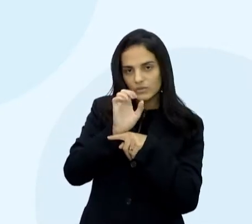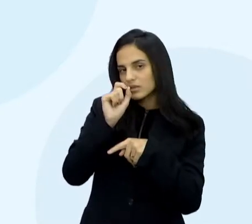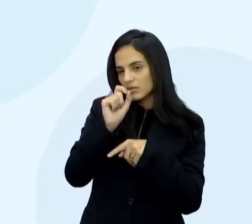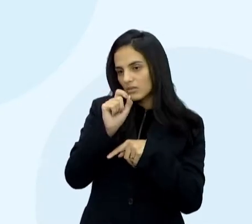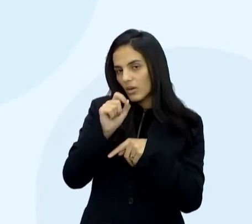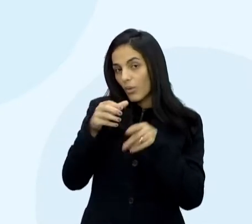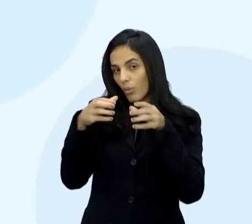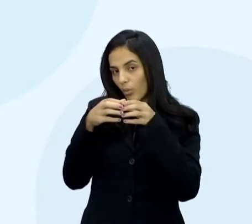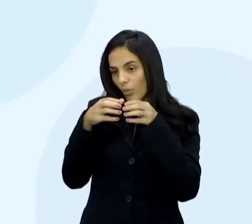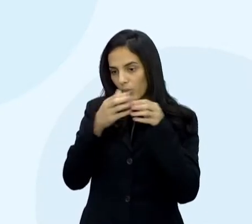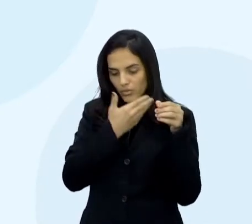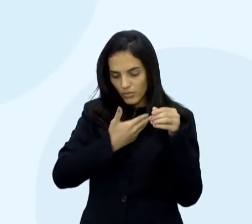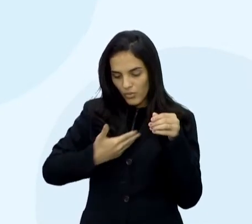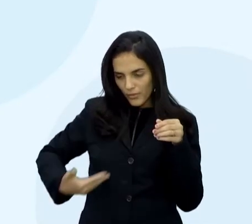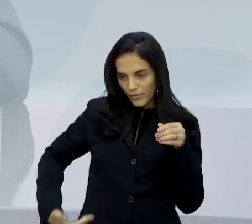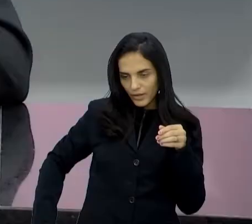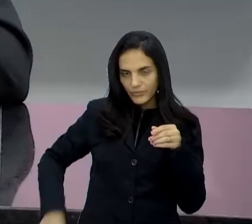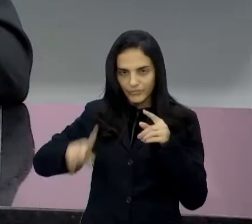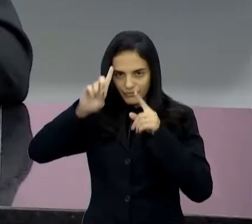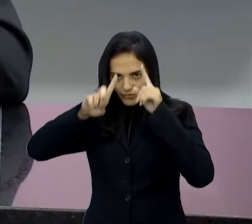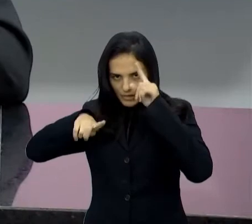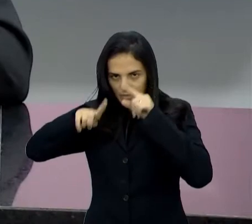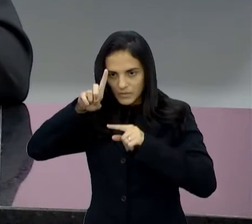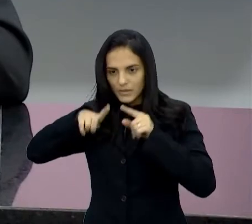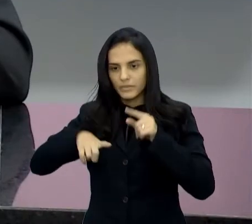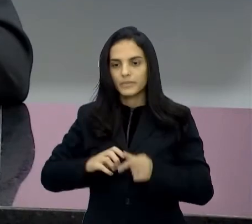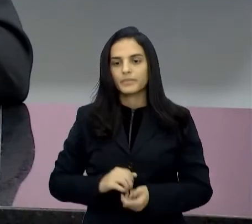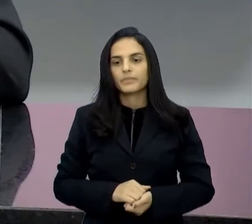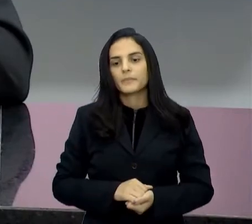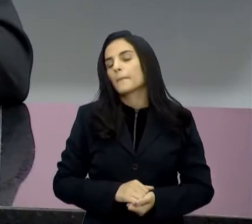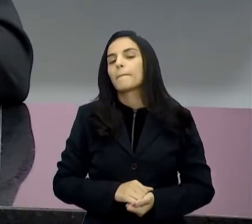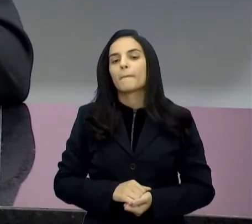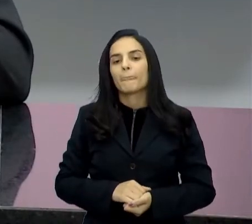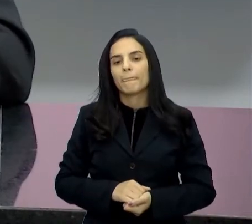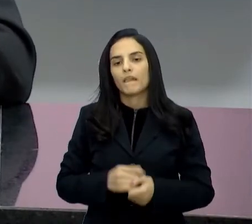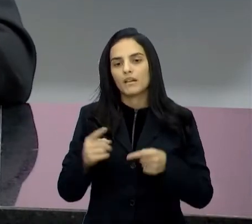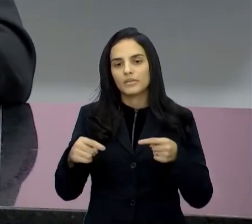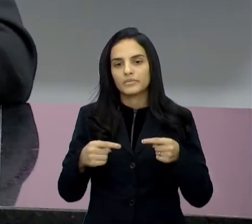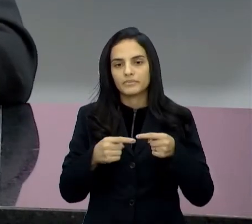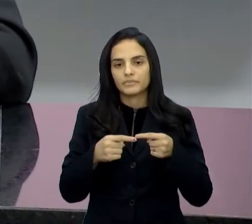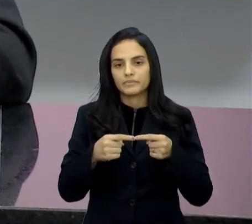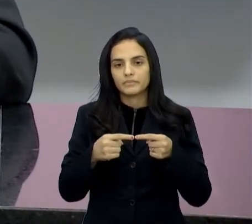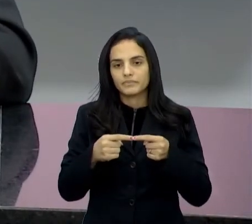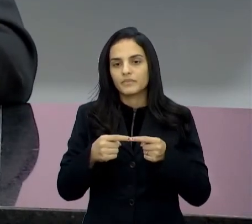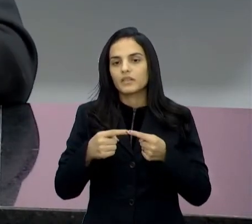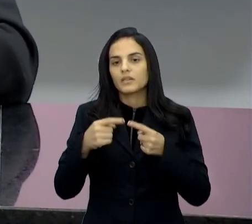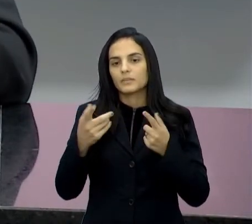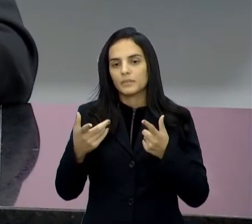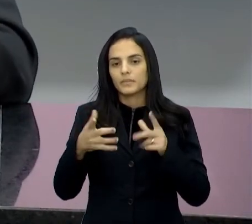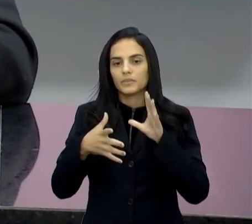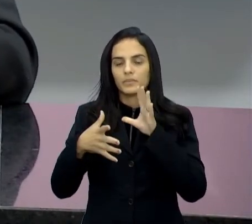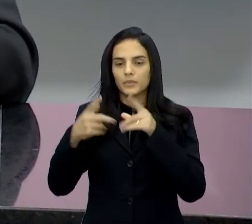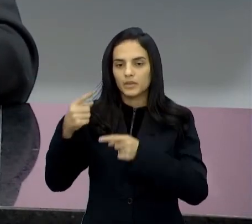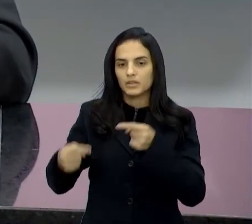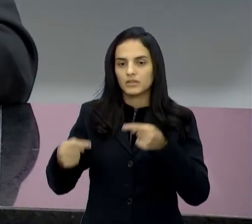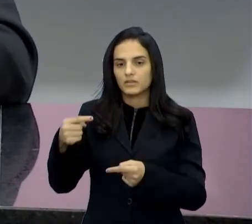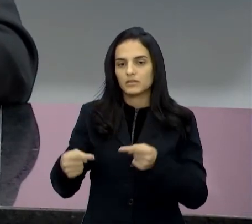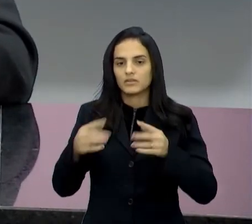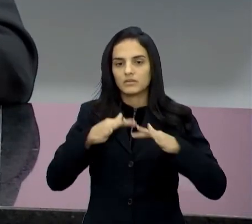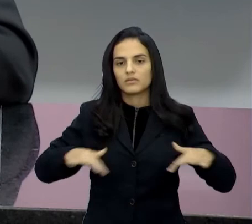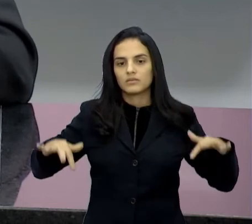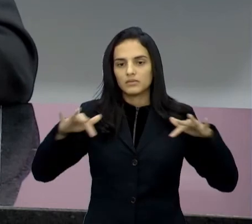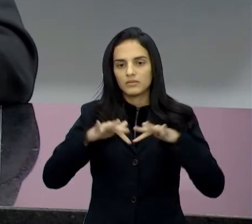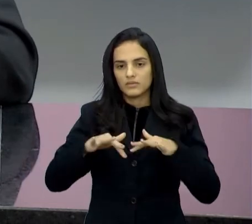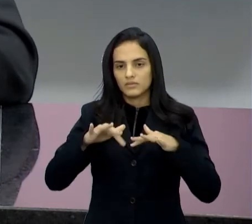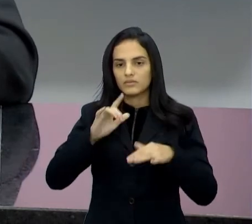um governo, tá? Então, essa é a dimensão política de um território. Todo território vai ter aí